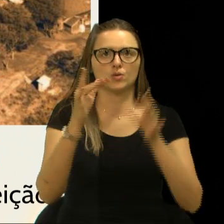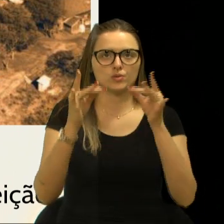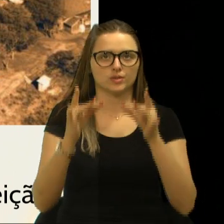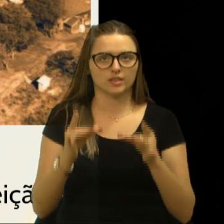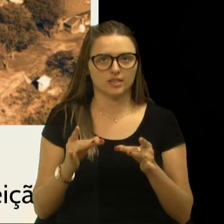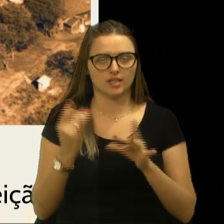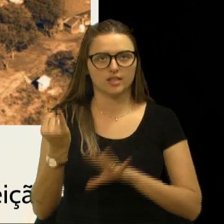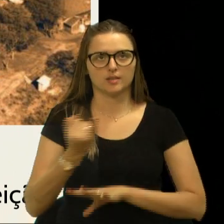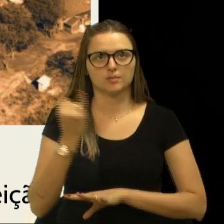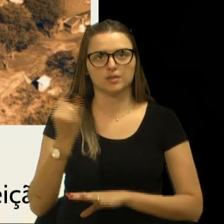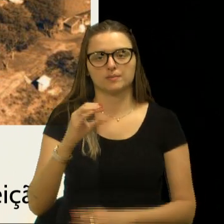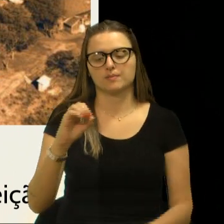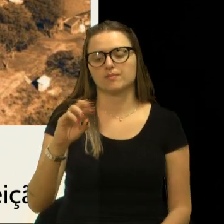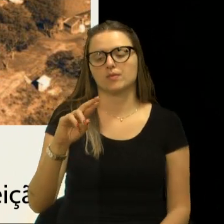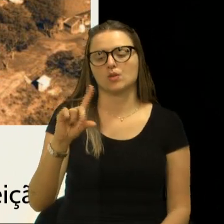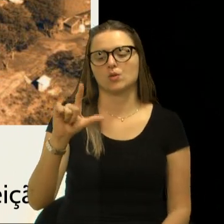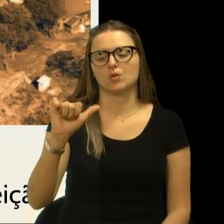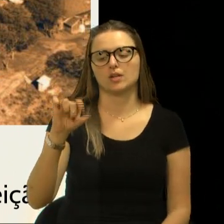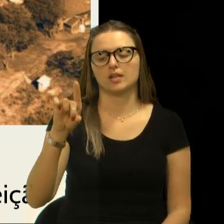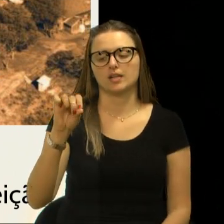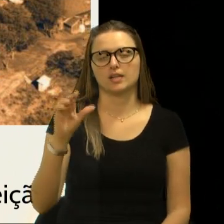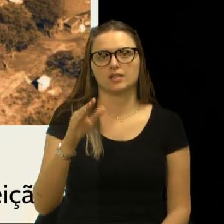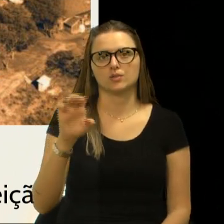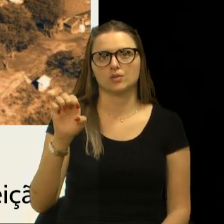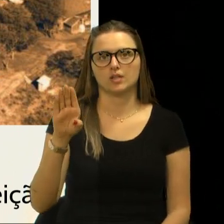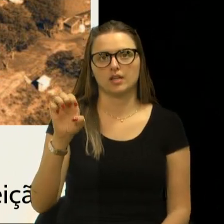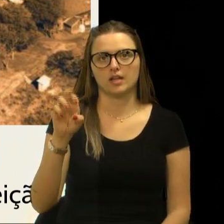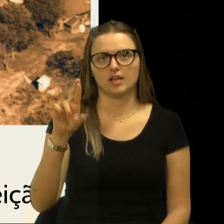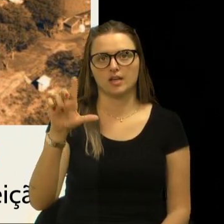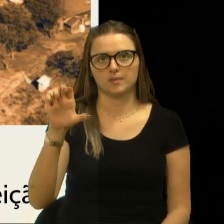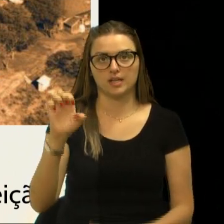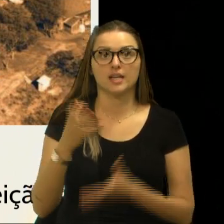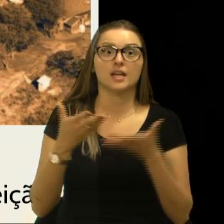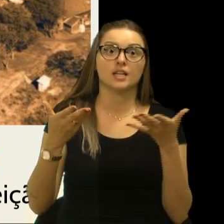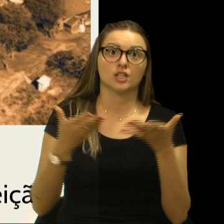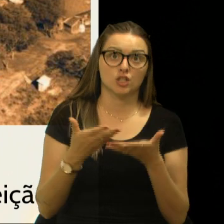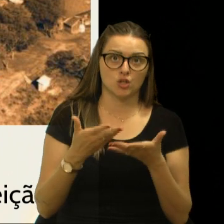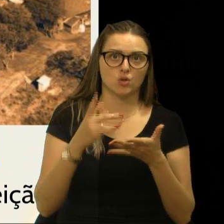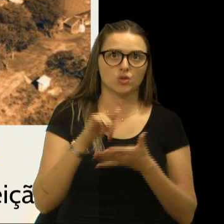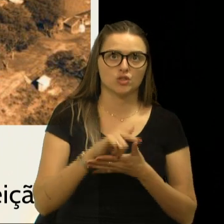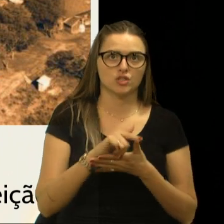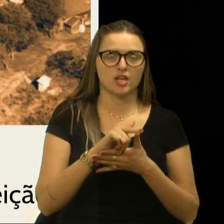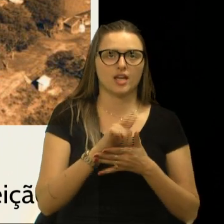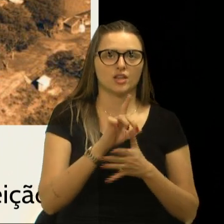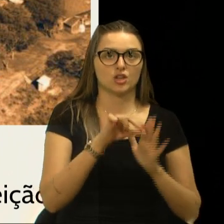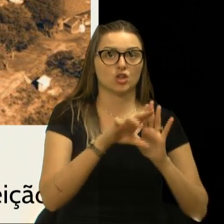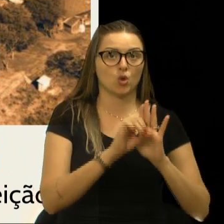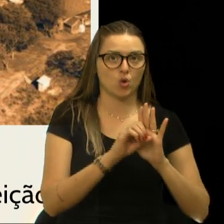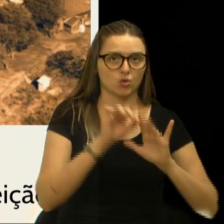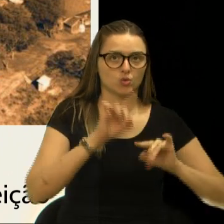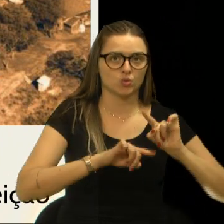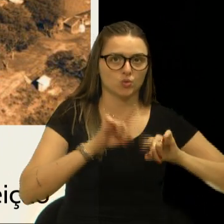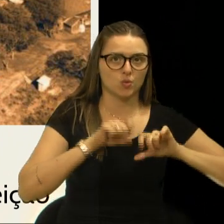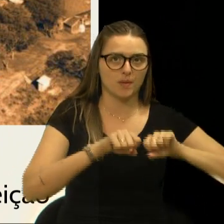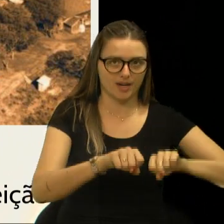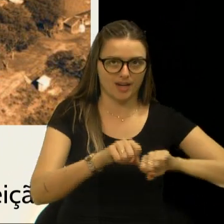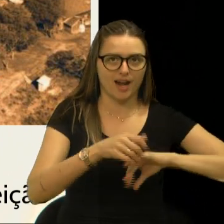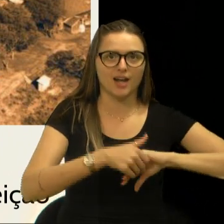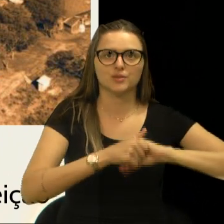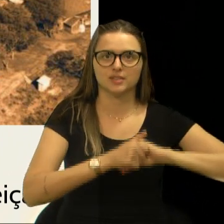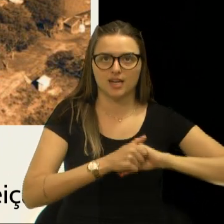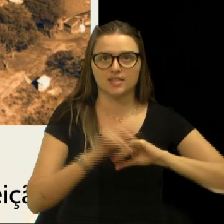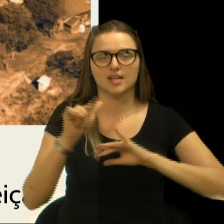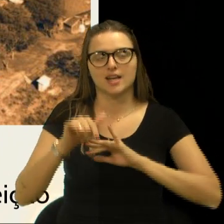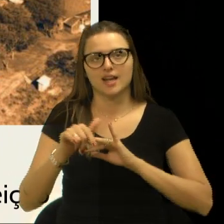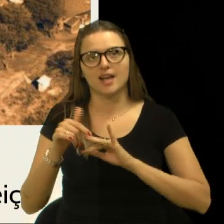o seu Orlando Ebler, pai dos rapazes que são hoje proprietários da Rede Andreassa, foi um dos pedreiros que trabalhou ali junto com os